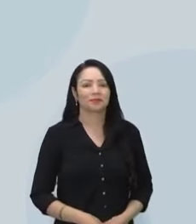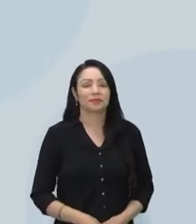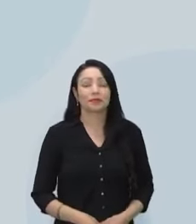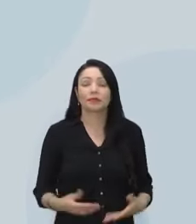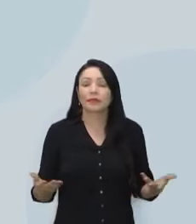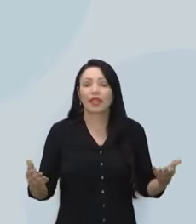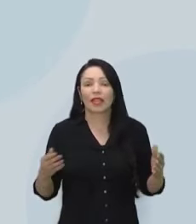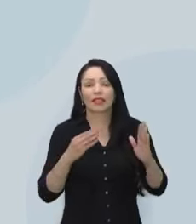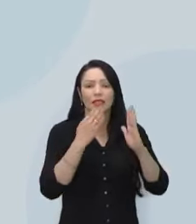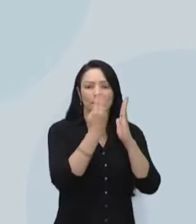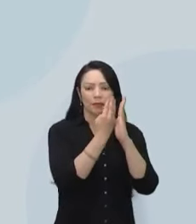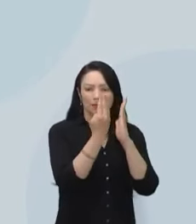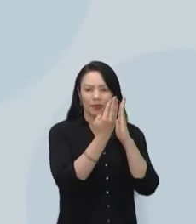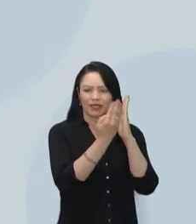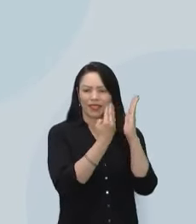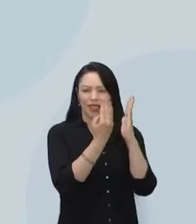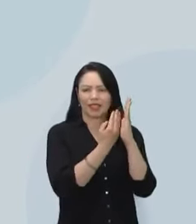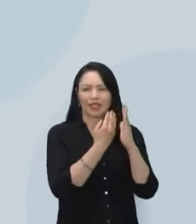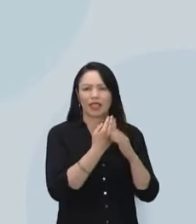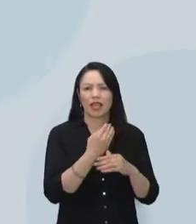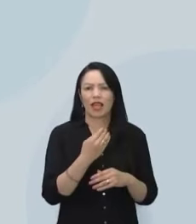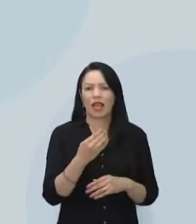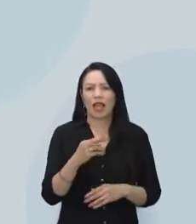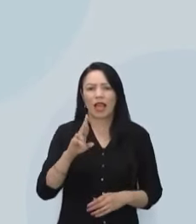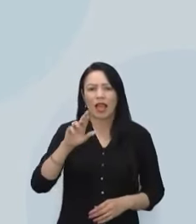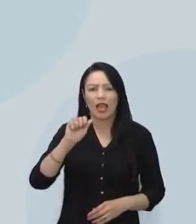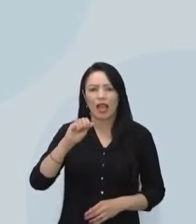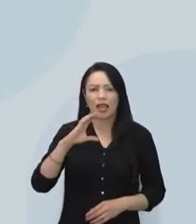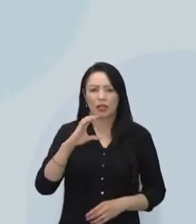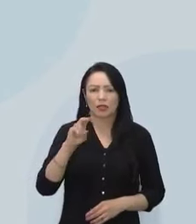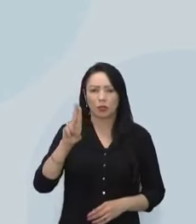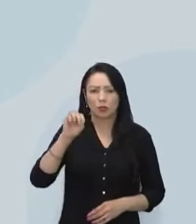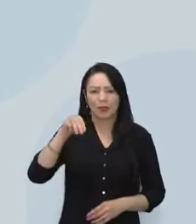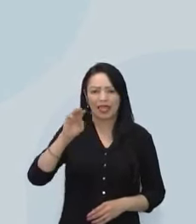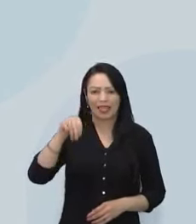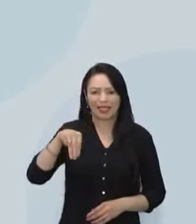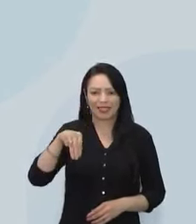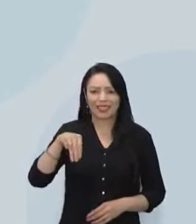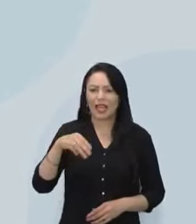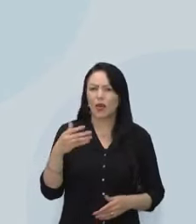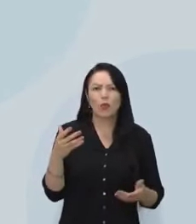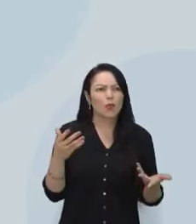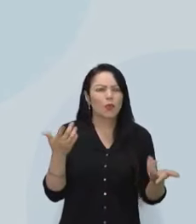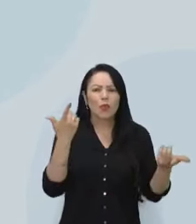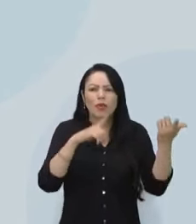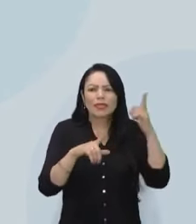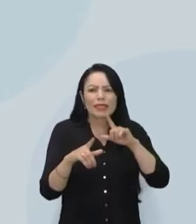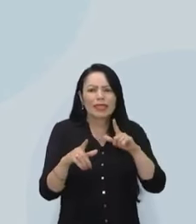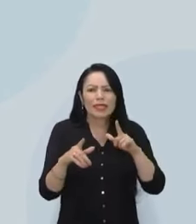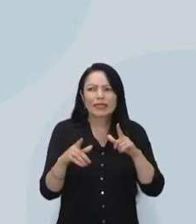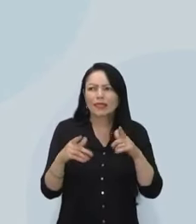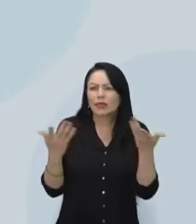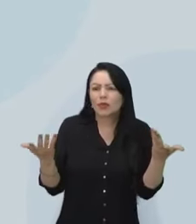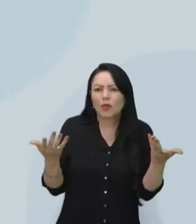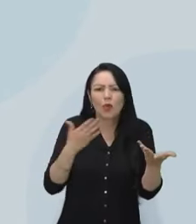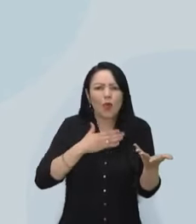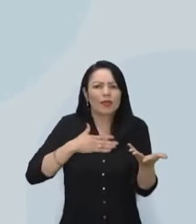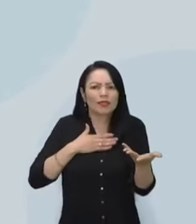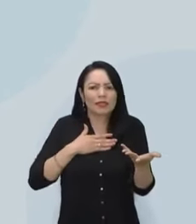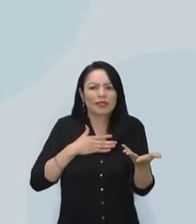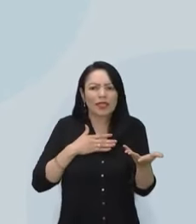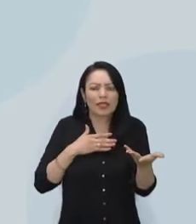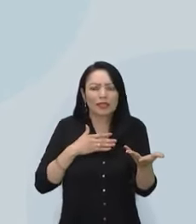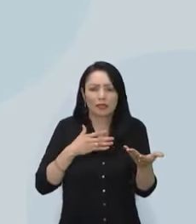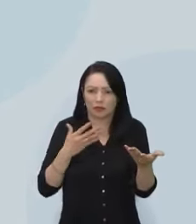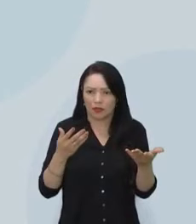isso, na biblioteca, Hakumin se deliciava com aquelas aventuras, romances, histórias de terror, as de